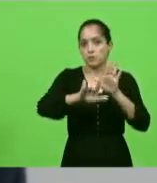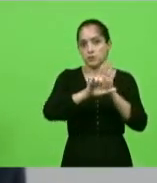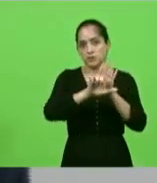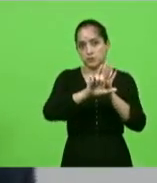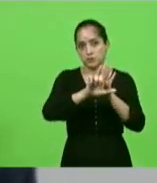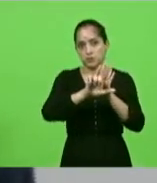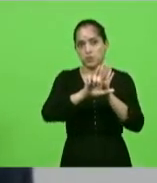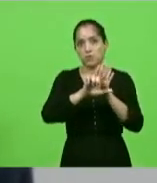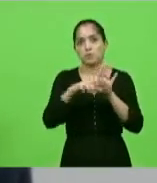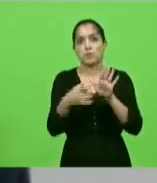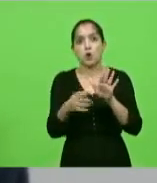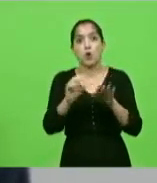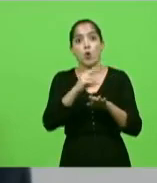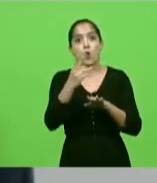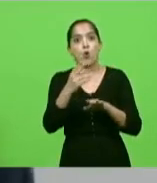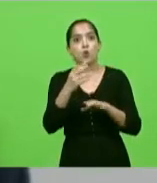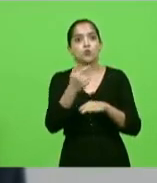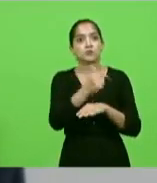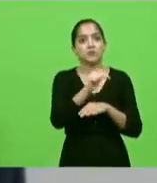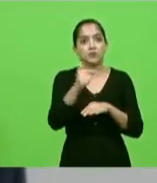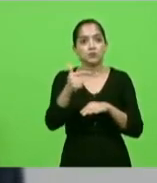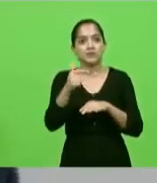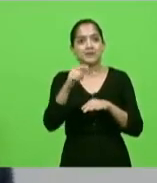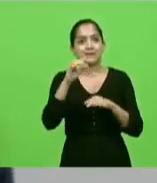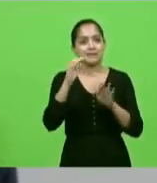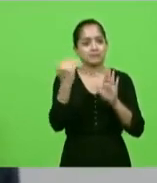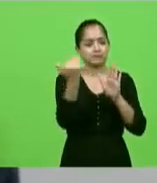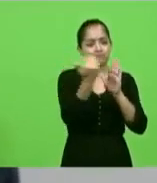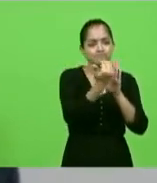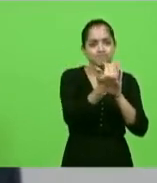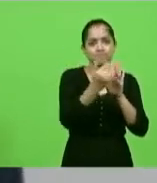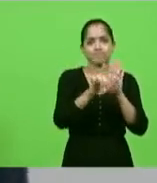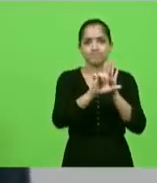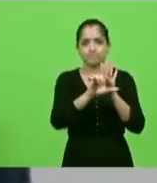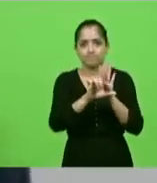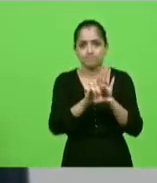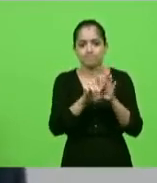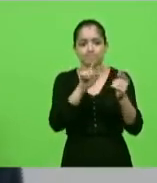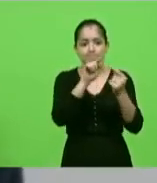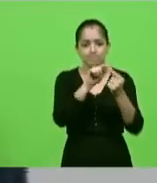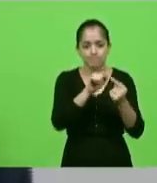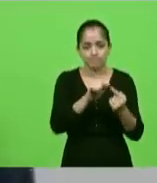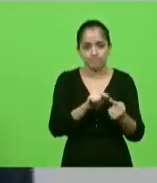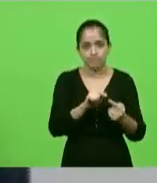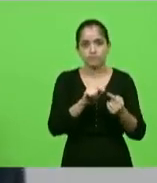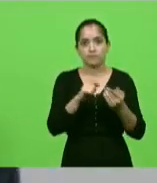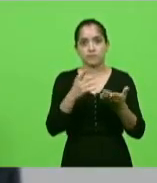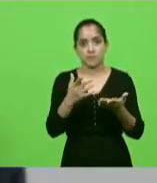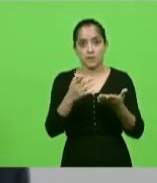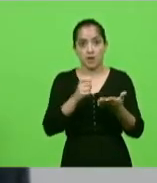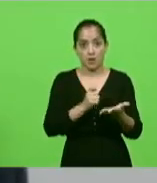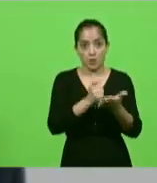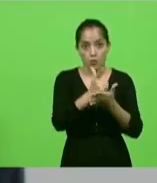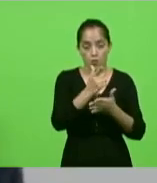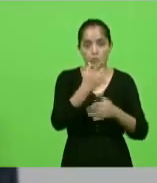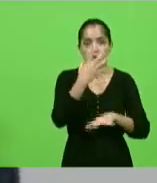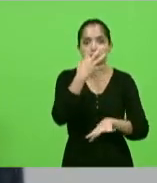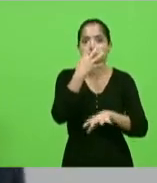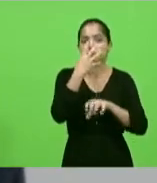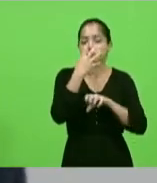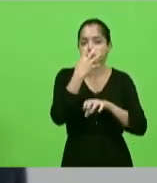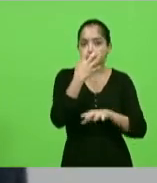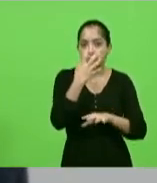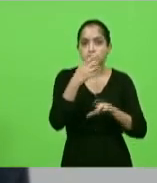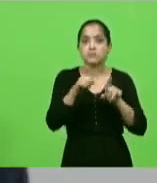lei ou sem as observações das prescrições legais relativas às mesmas em relação à compra dos ventiladores